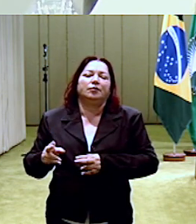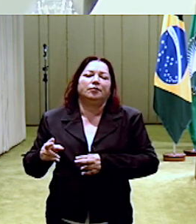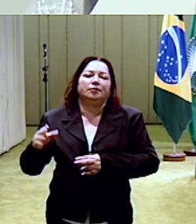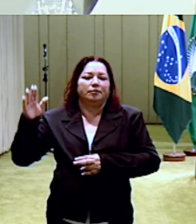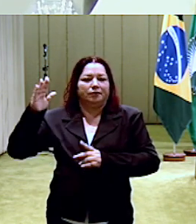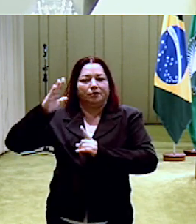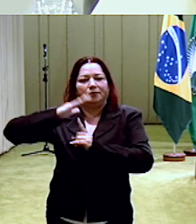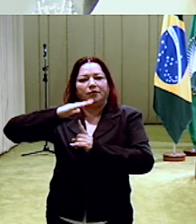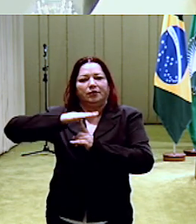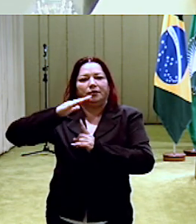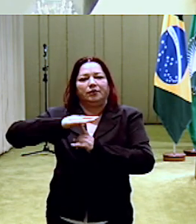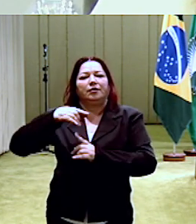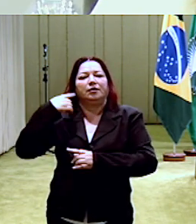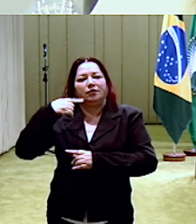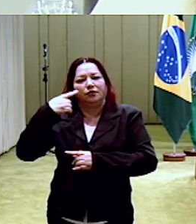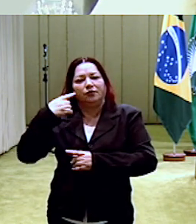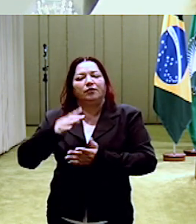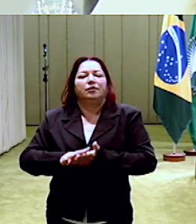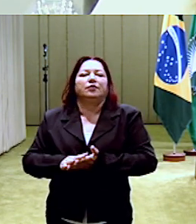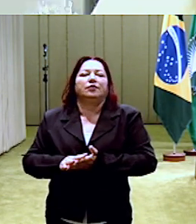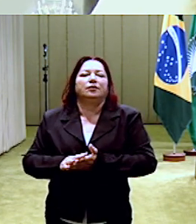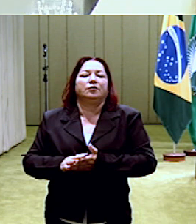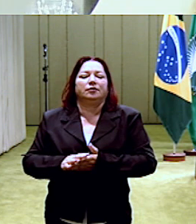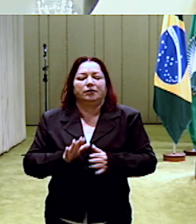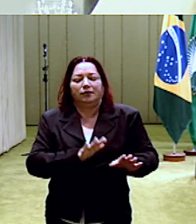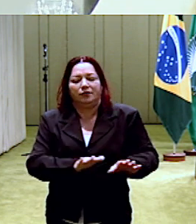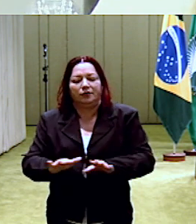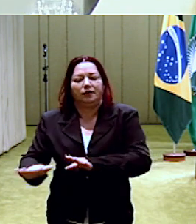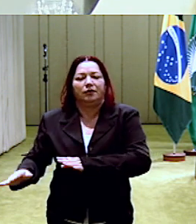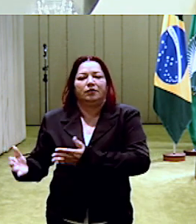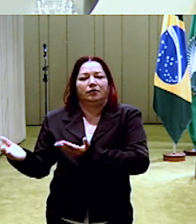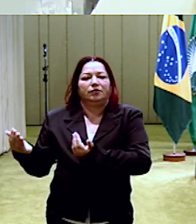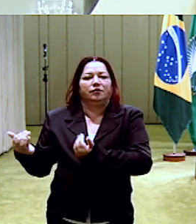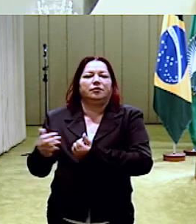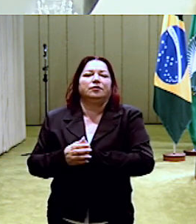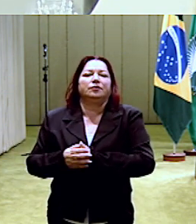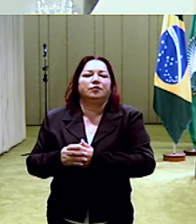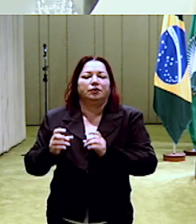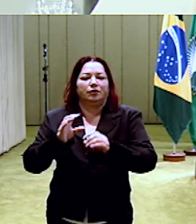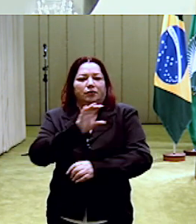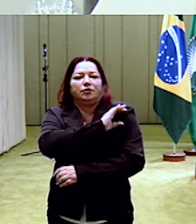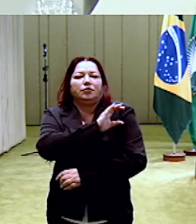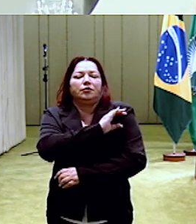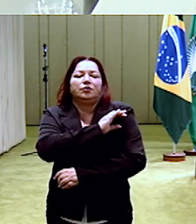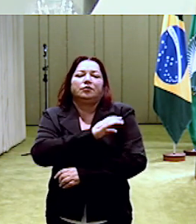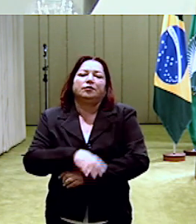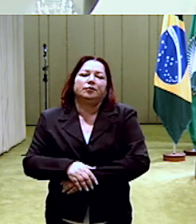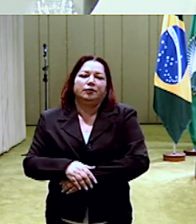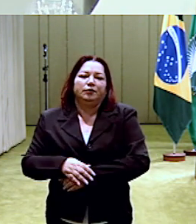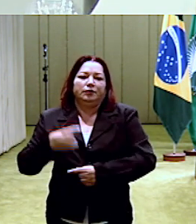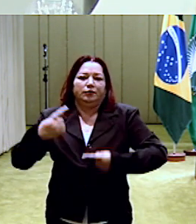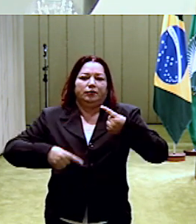Atuou como advogada, docente de prática jurídica na Vara de Infância e Juventude e coordenadora nacional do Grupo de Trabalho